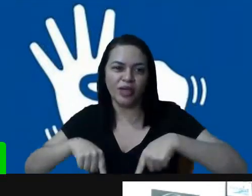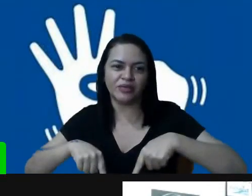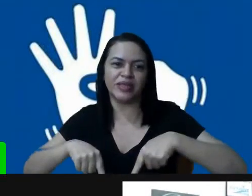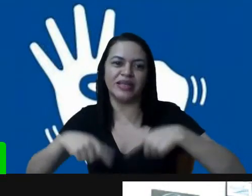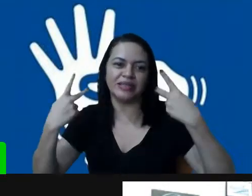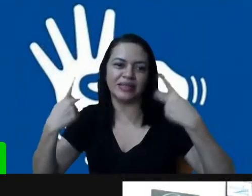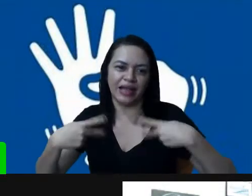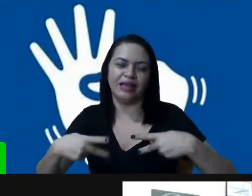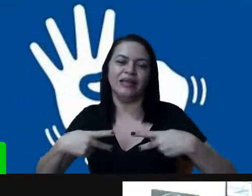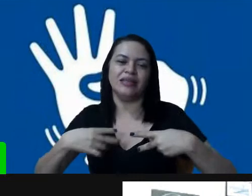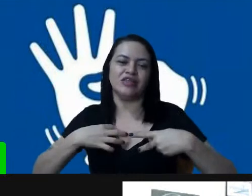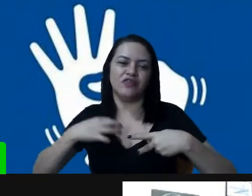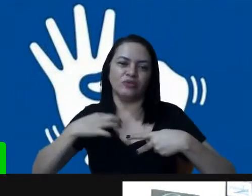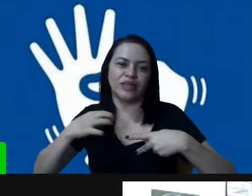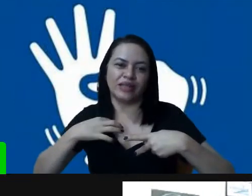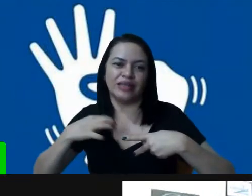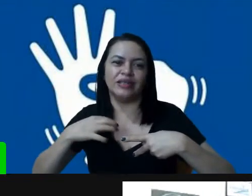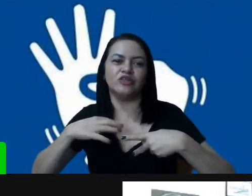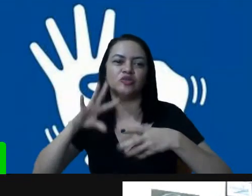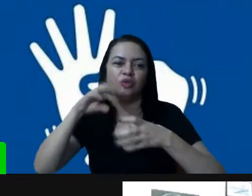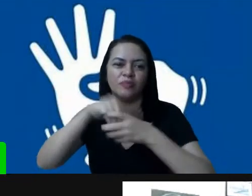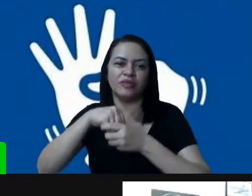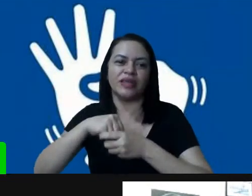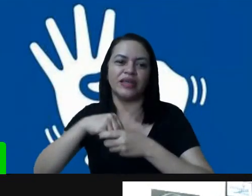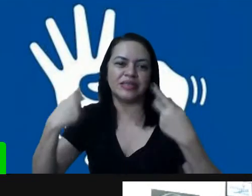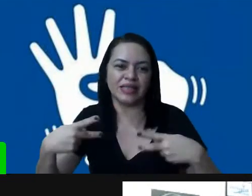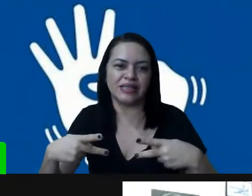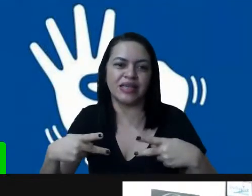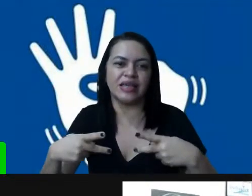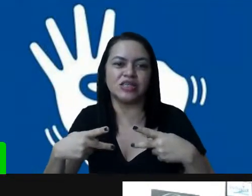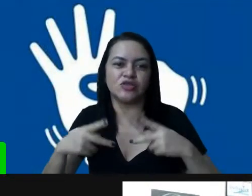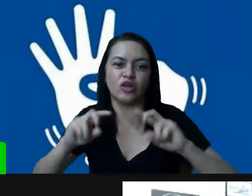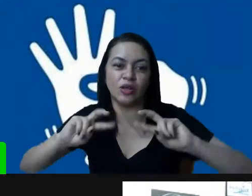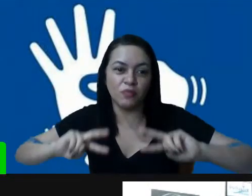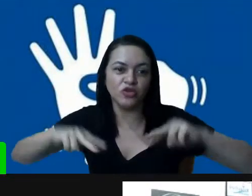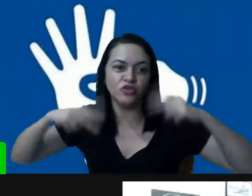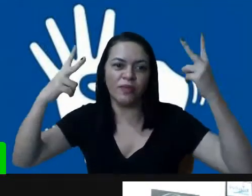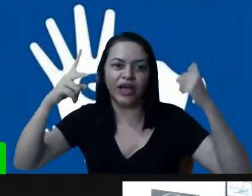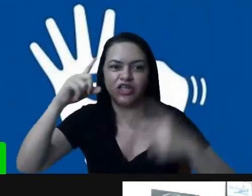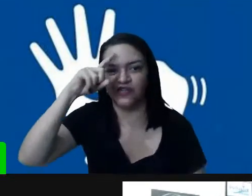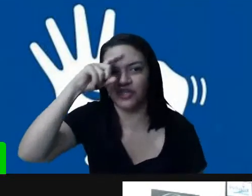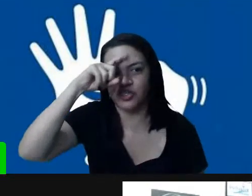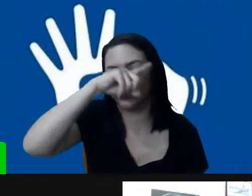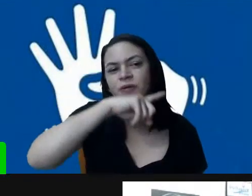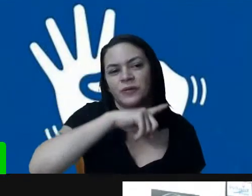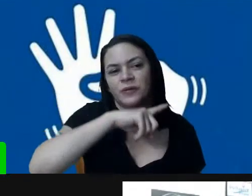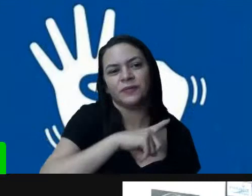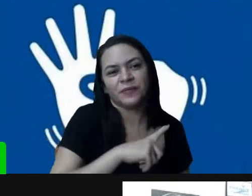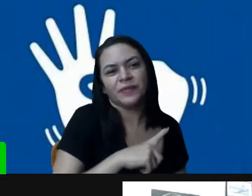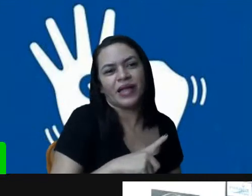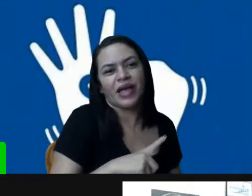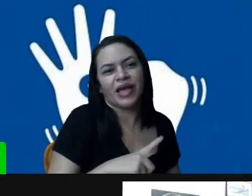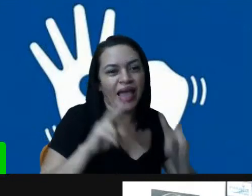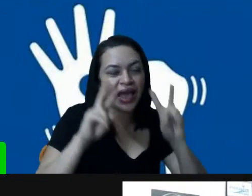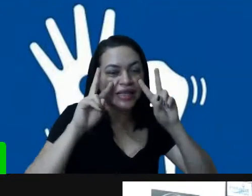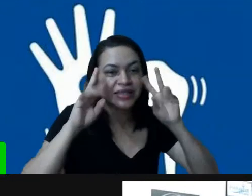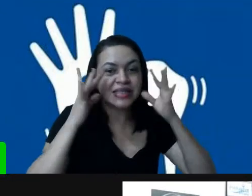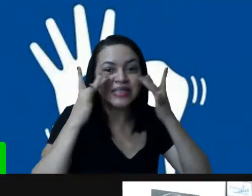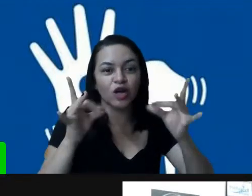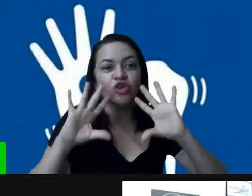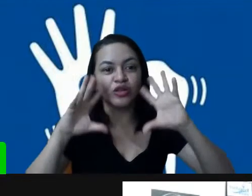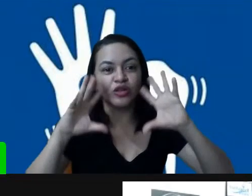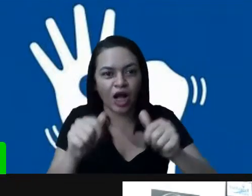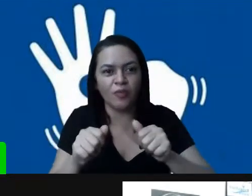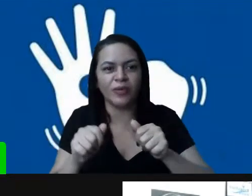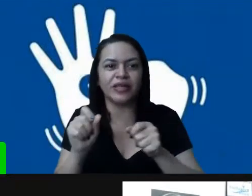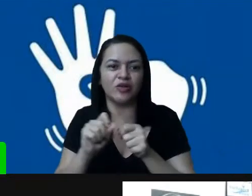no momento em que ele está se voluntariando, no momento que ele está assim, ainda se torna muito mais difícil, né? Aí é a